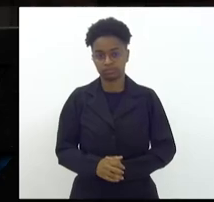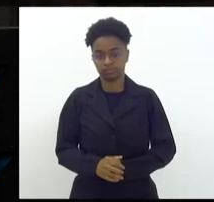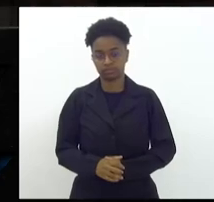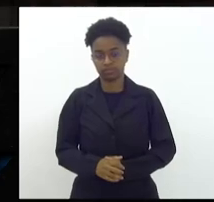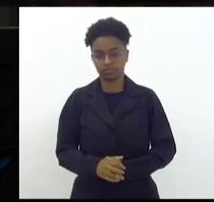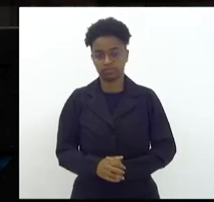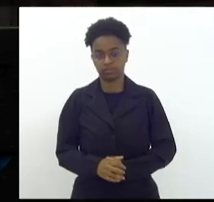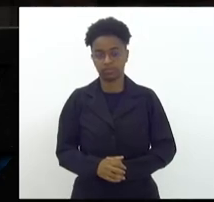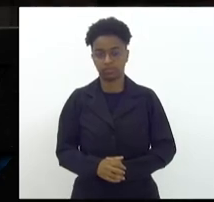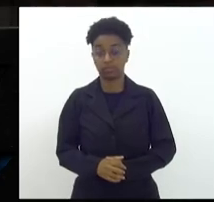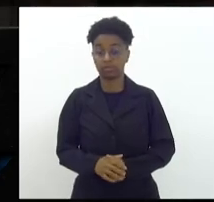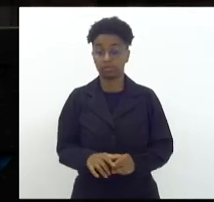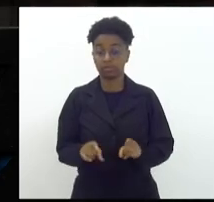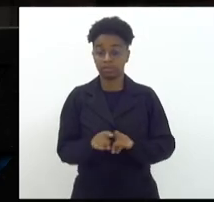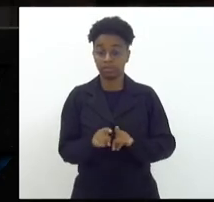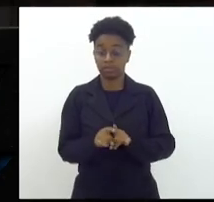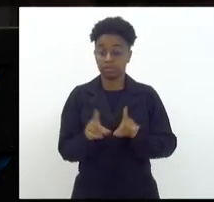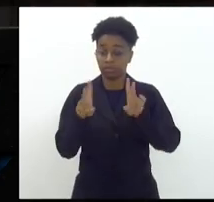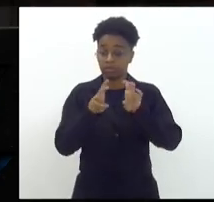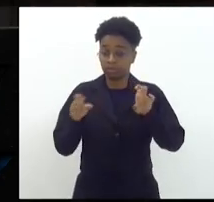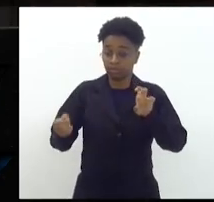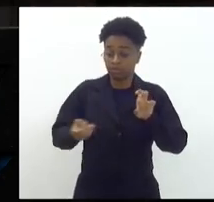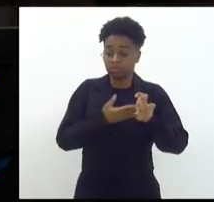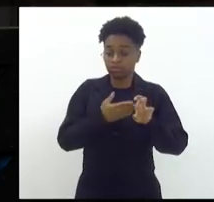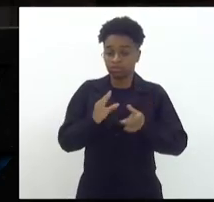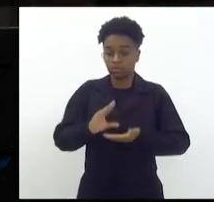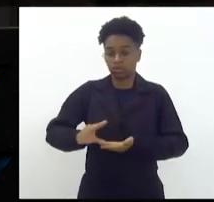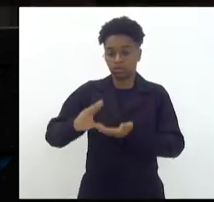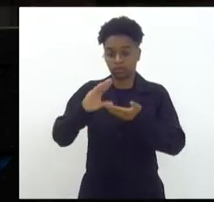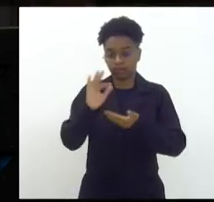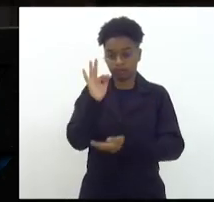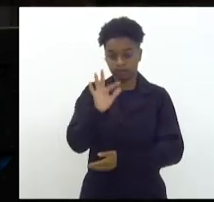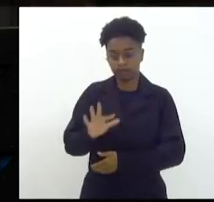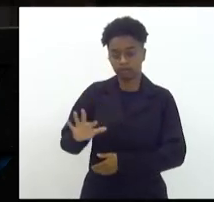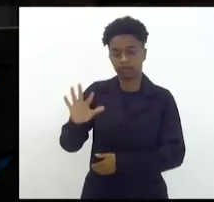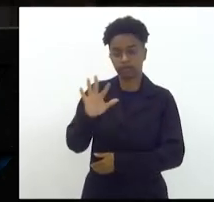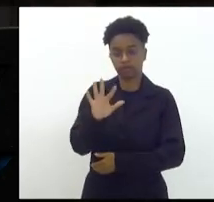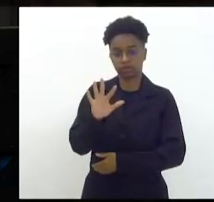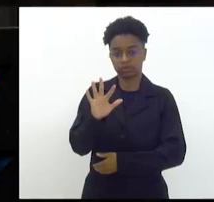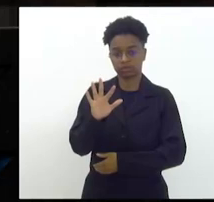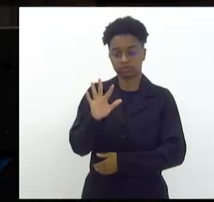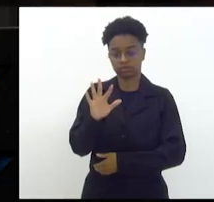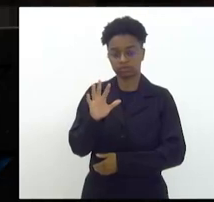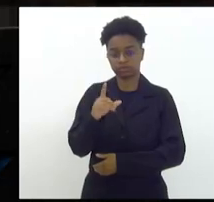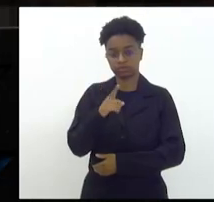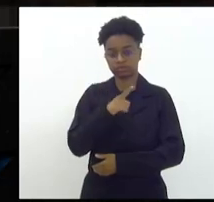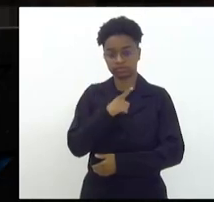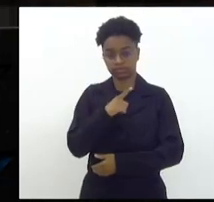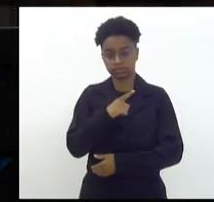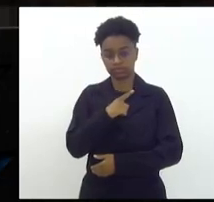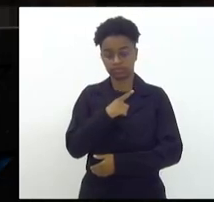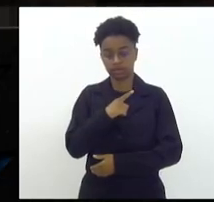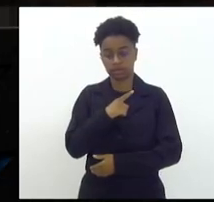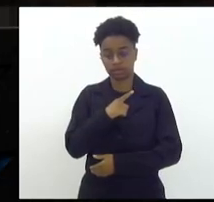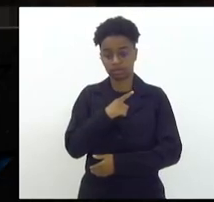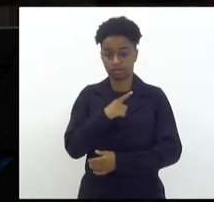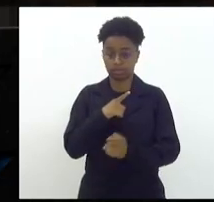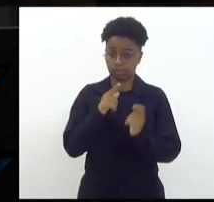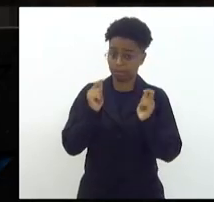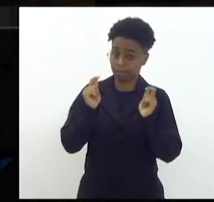e uma coisa inusitada o conselho federativo terá possibilidade